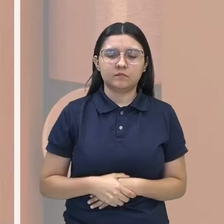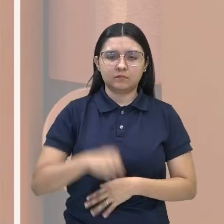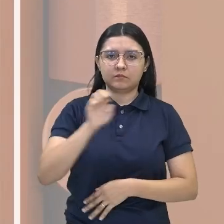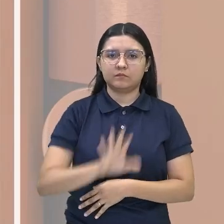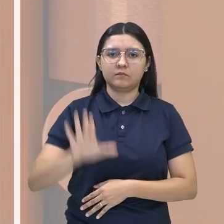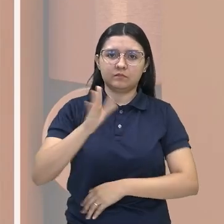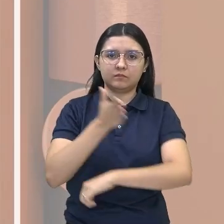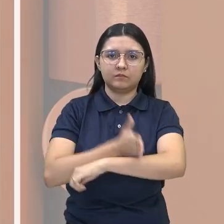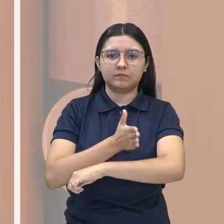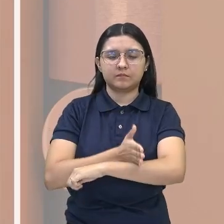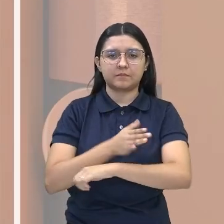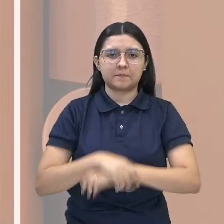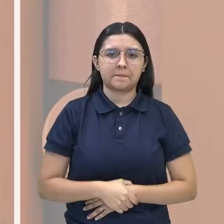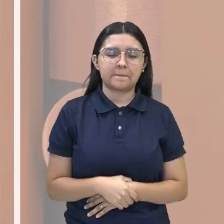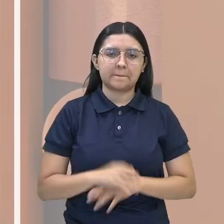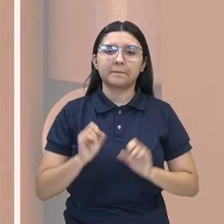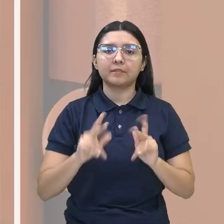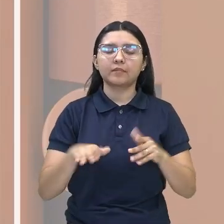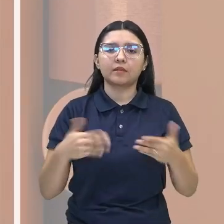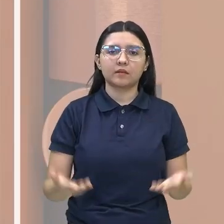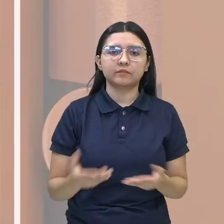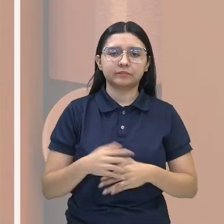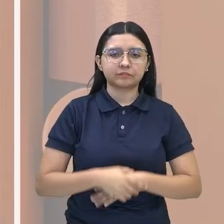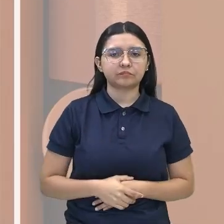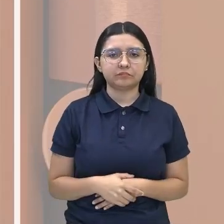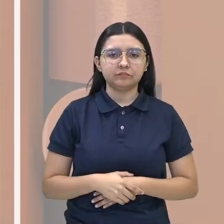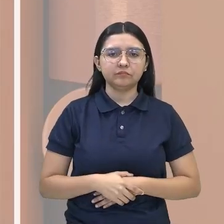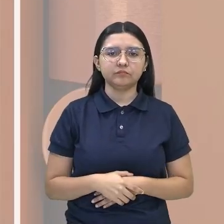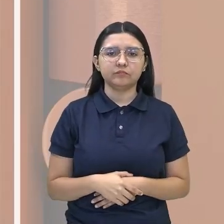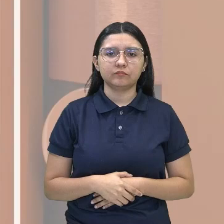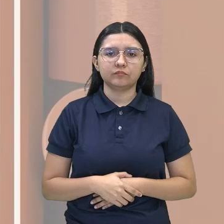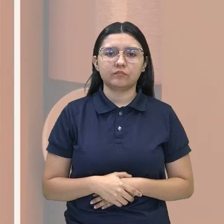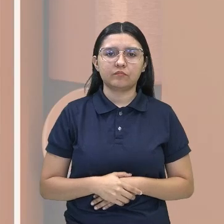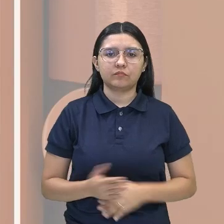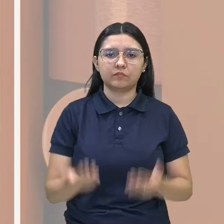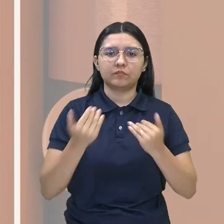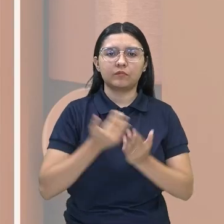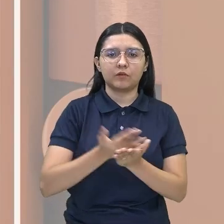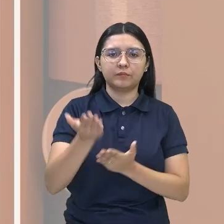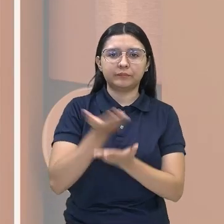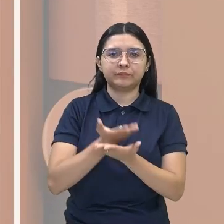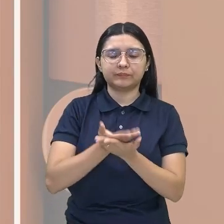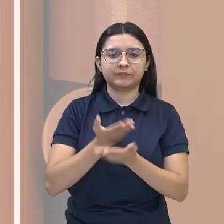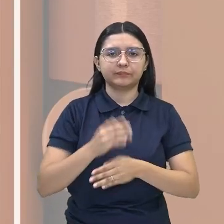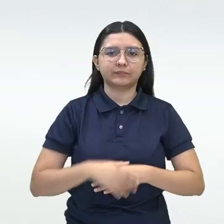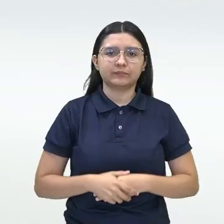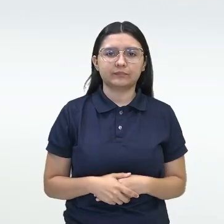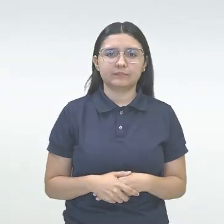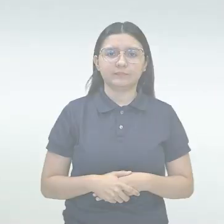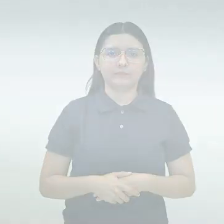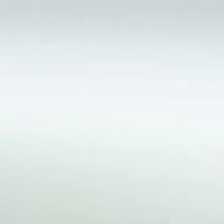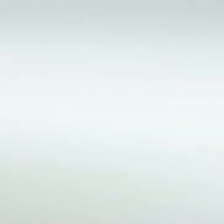europeia medieval. Então, galera, sem mais conversas, sem mais delongas, vamos à nossa aula.